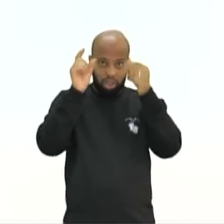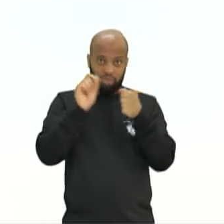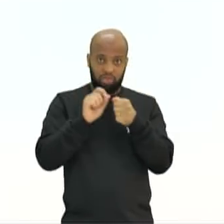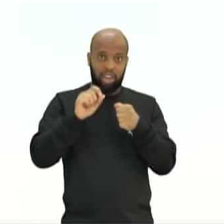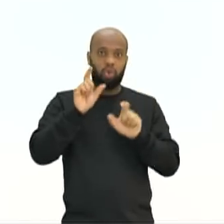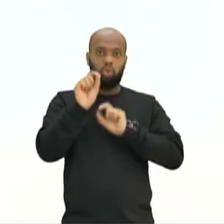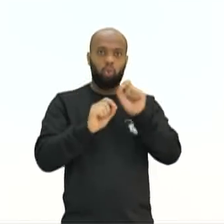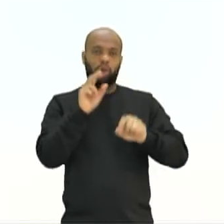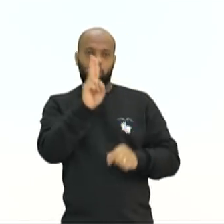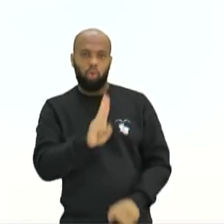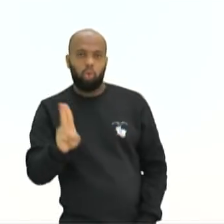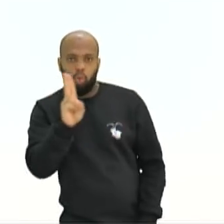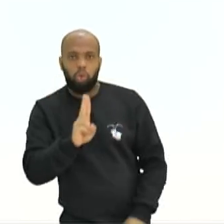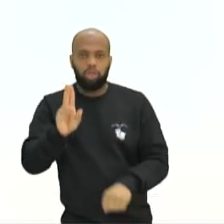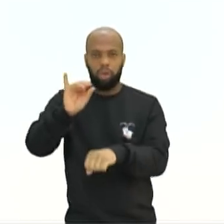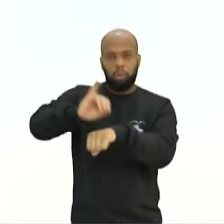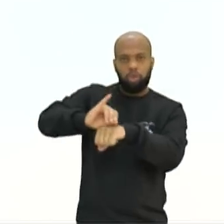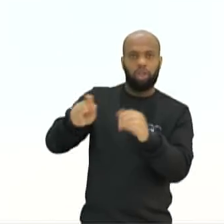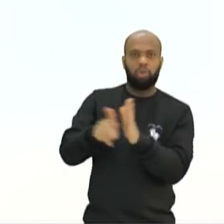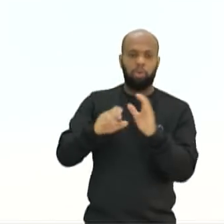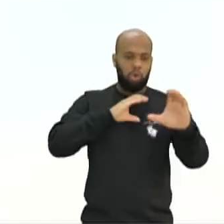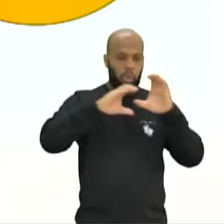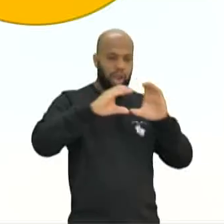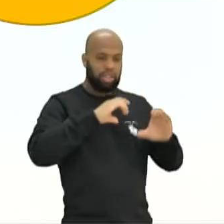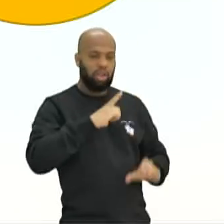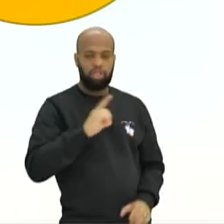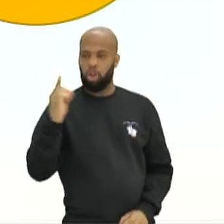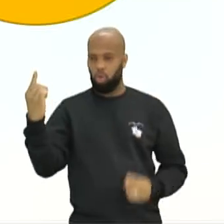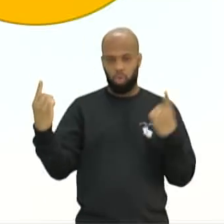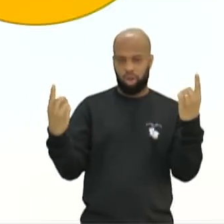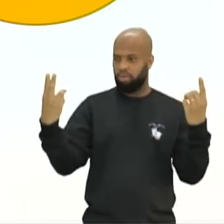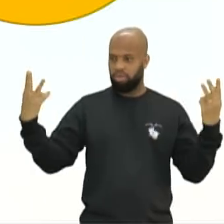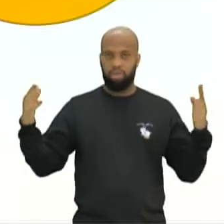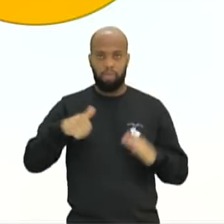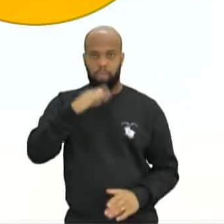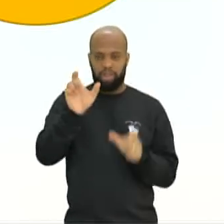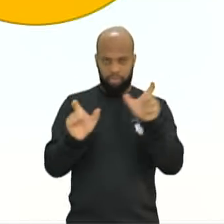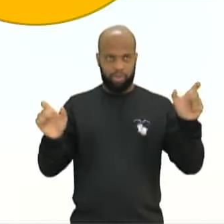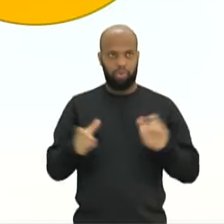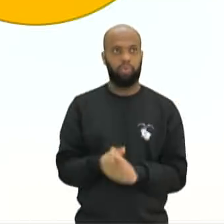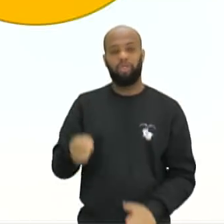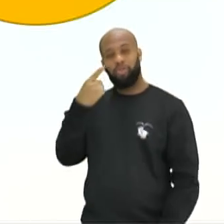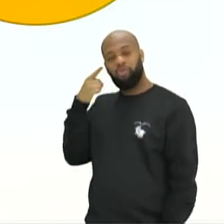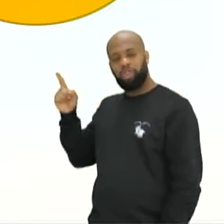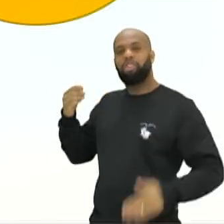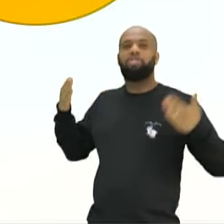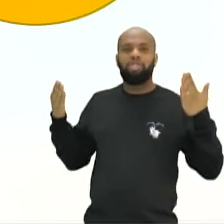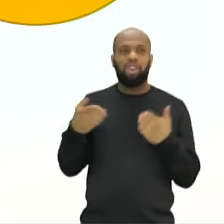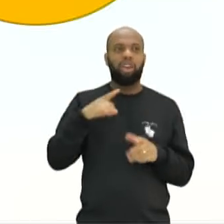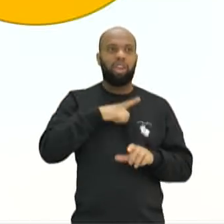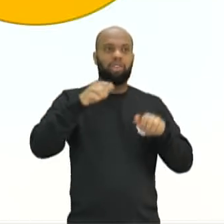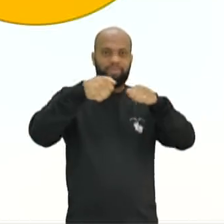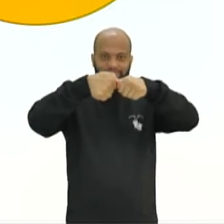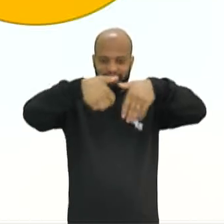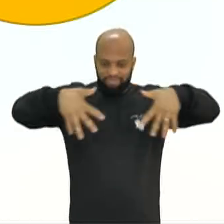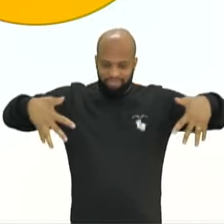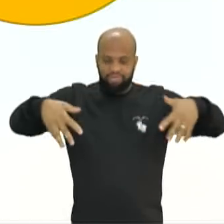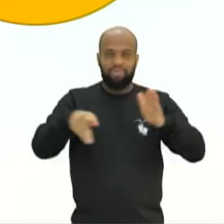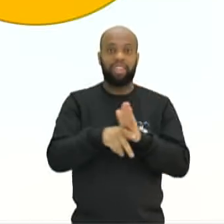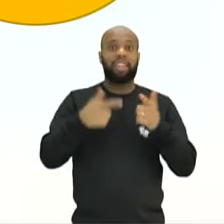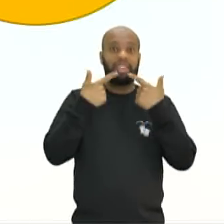instrumento de comunicação entre dois ou mais indivíduos. Então, nós temos aqui um esquema